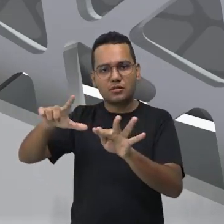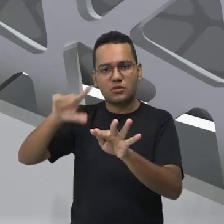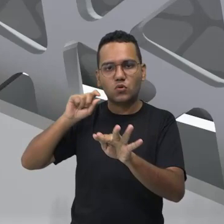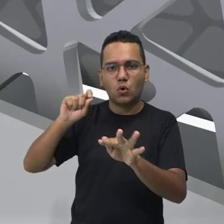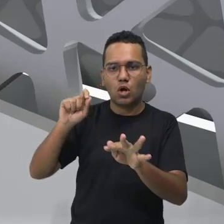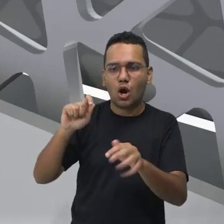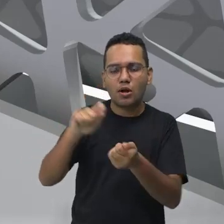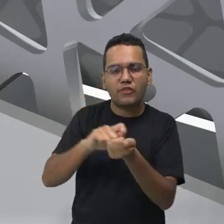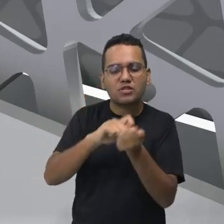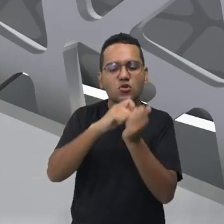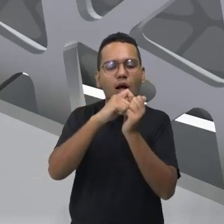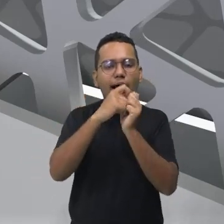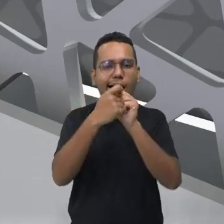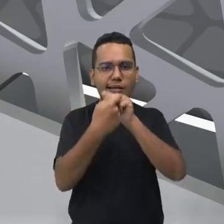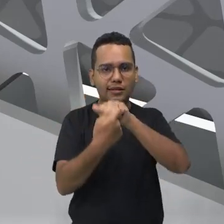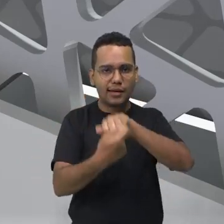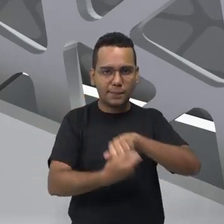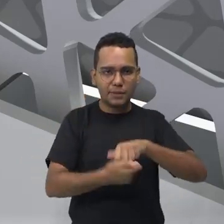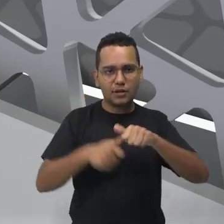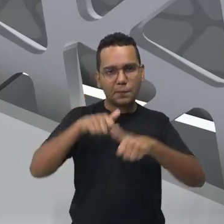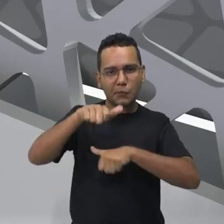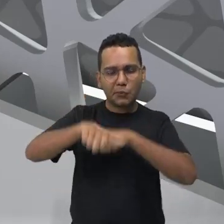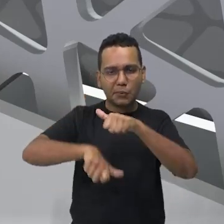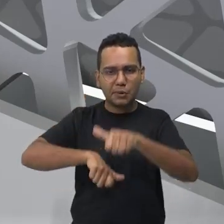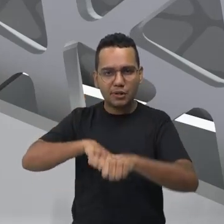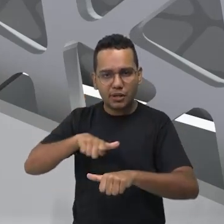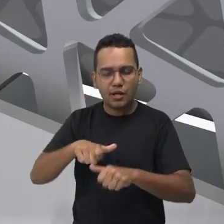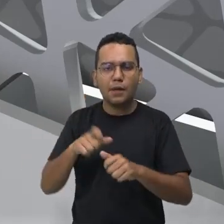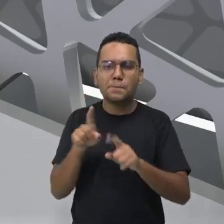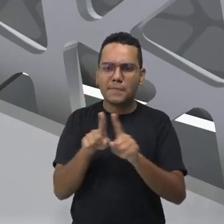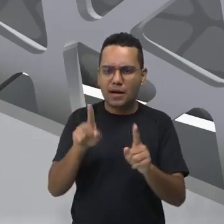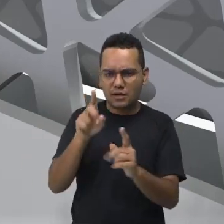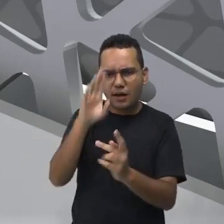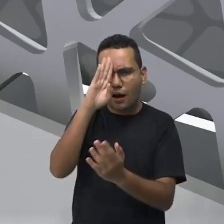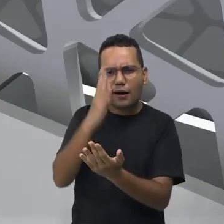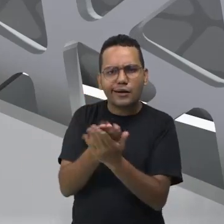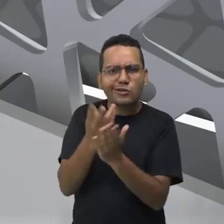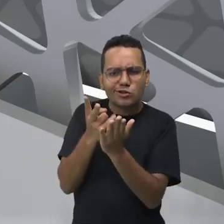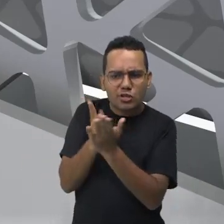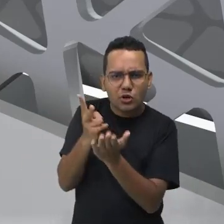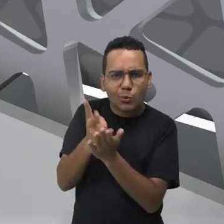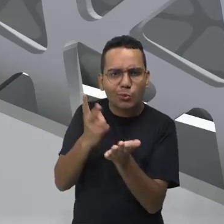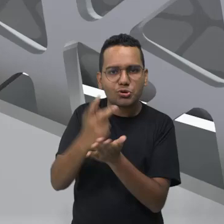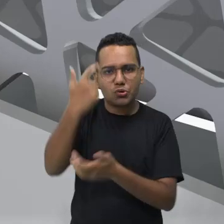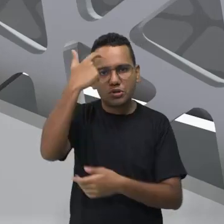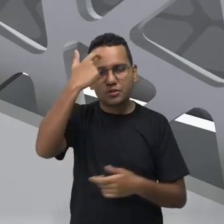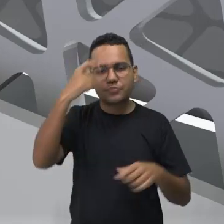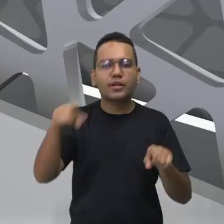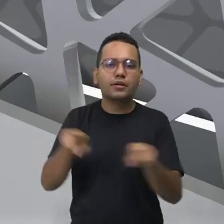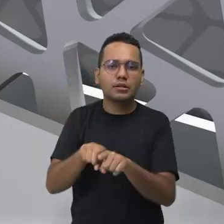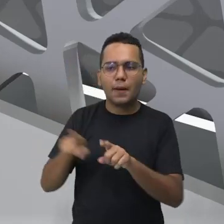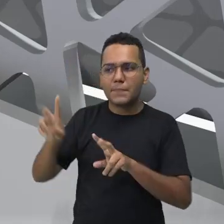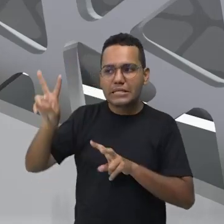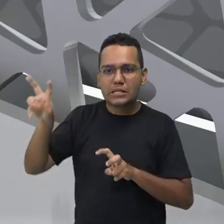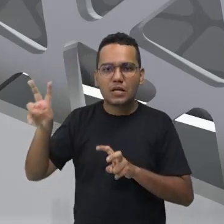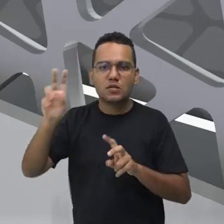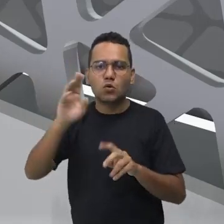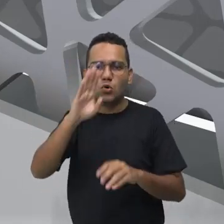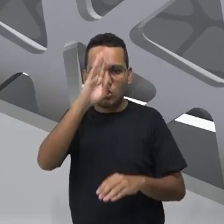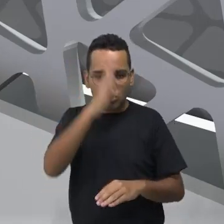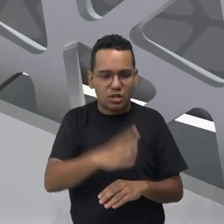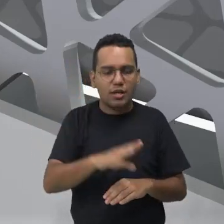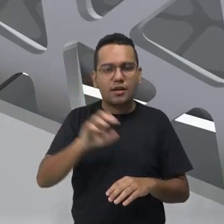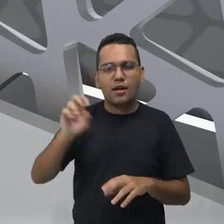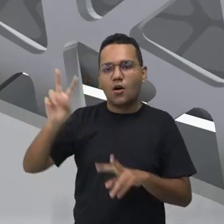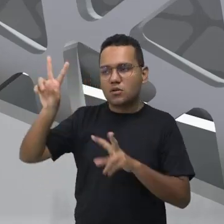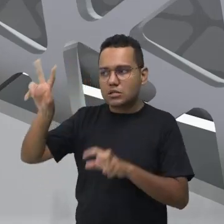reescreve o texto, utilizando outras palavras, mas mantendo a mesma ideia, e também de citações que fazem referência